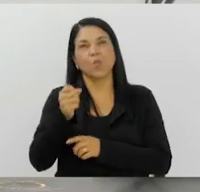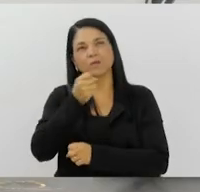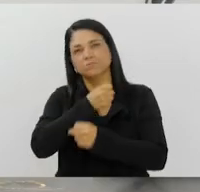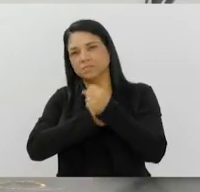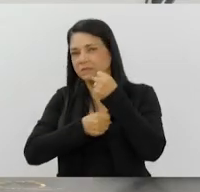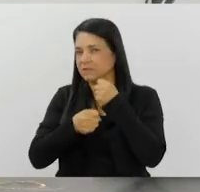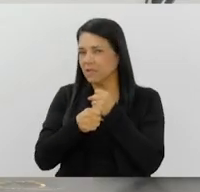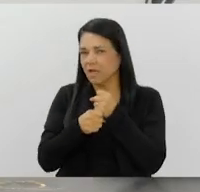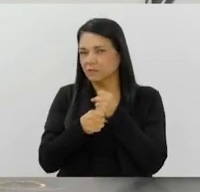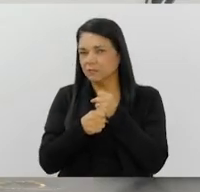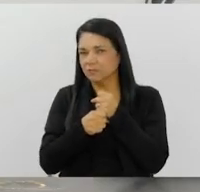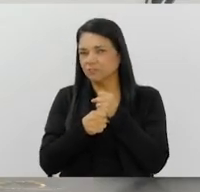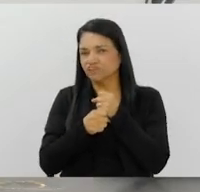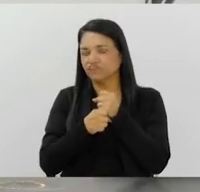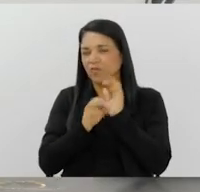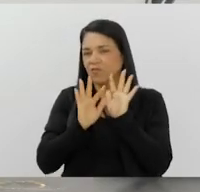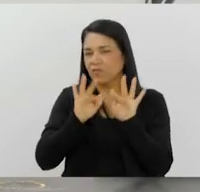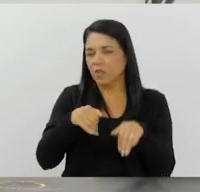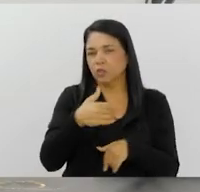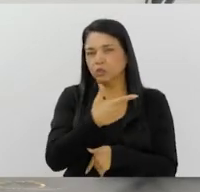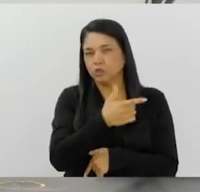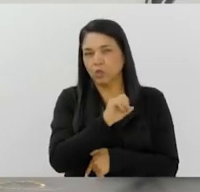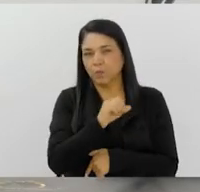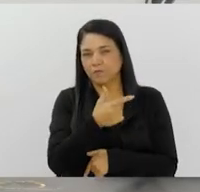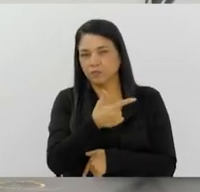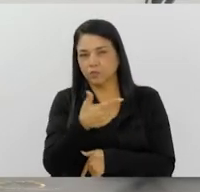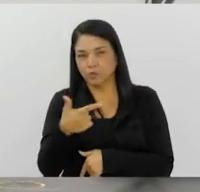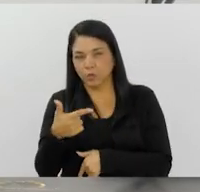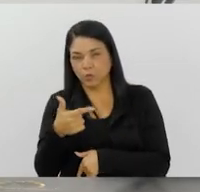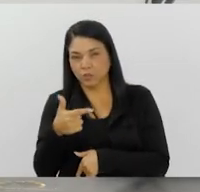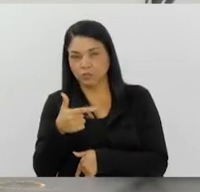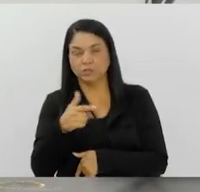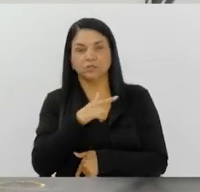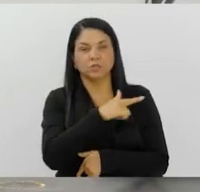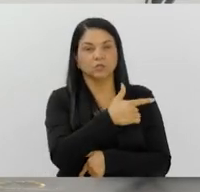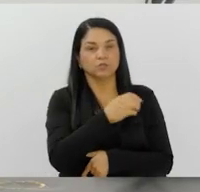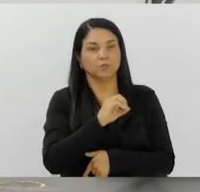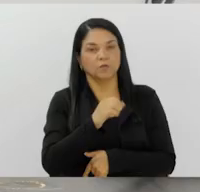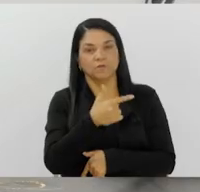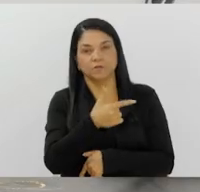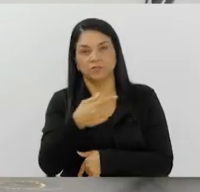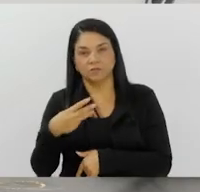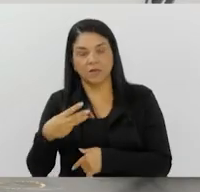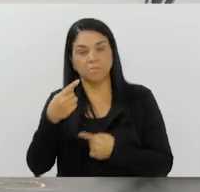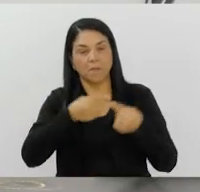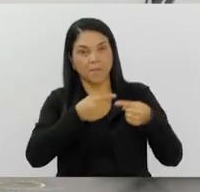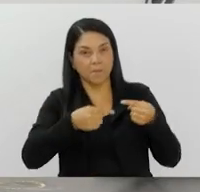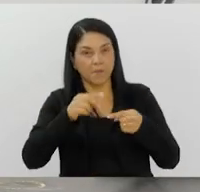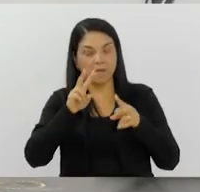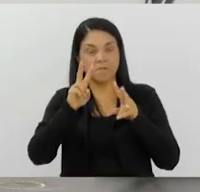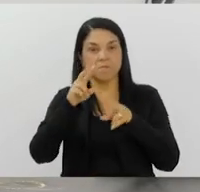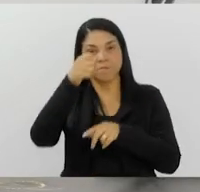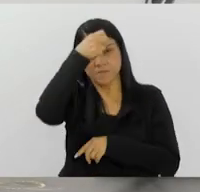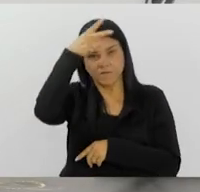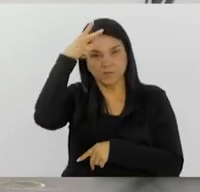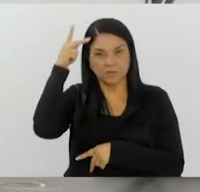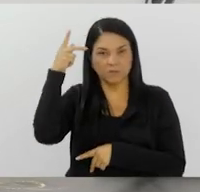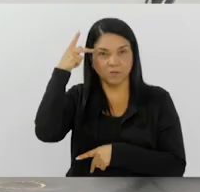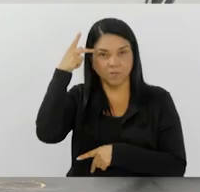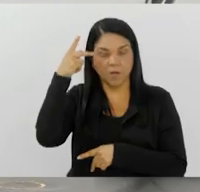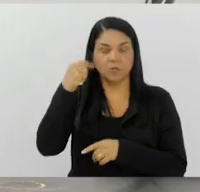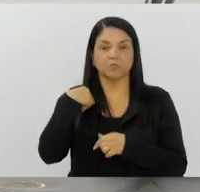ah final de 2022 2023 a gente teve um embate bastante grande com a Prefeitura de São Paulo por causa do projeto do Smart